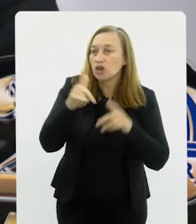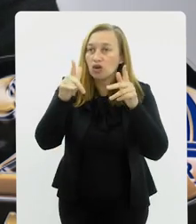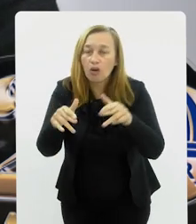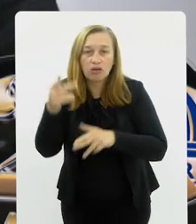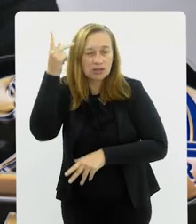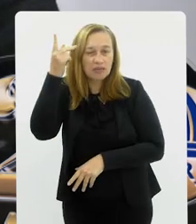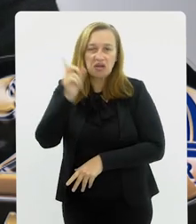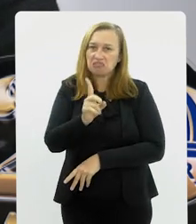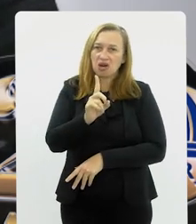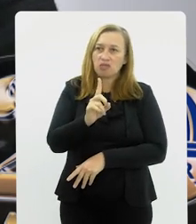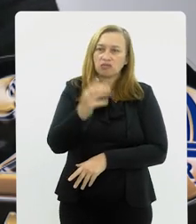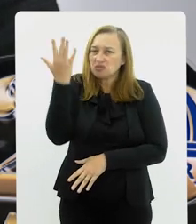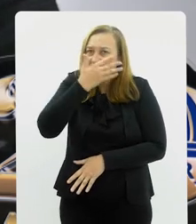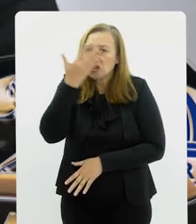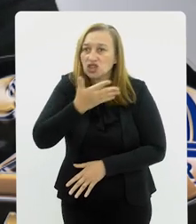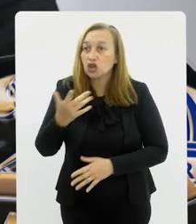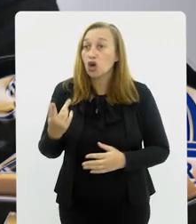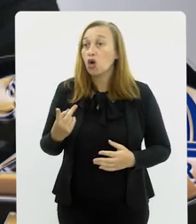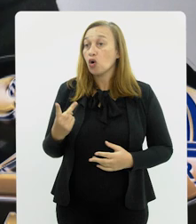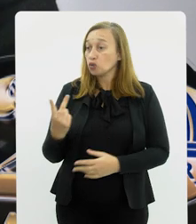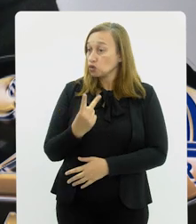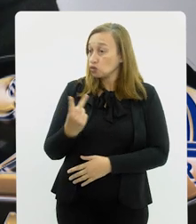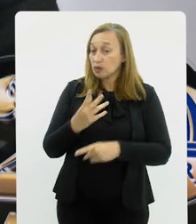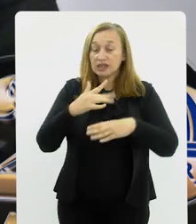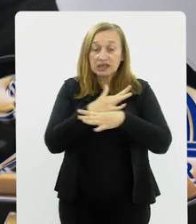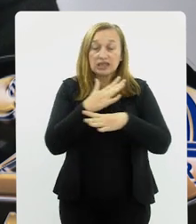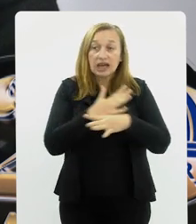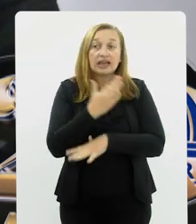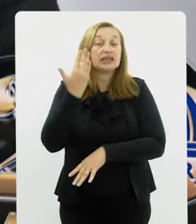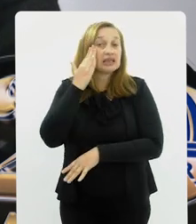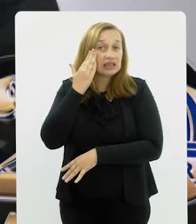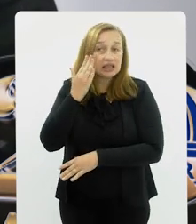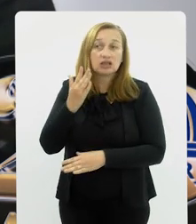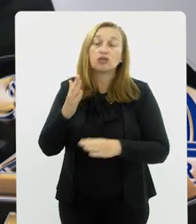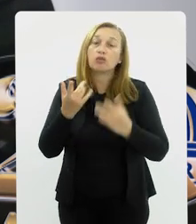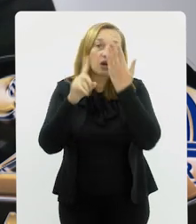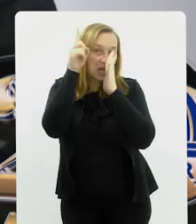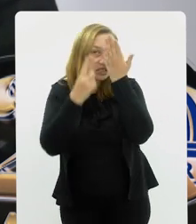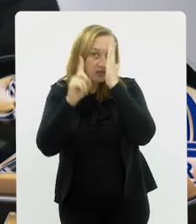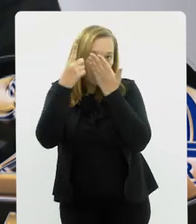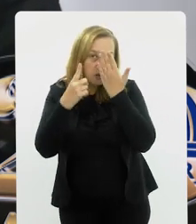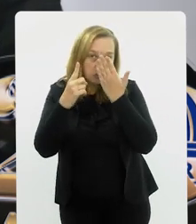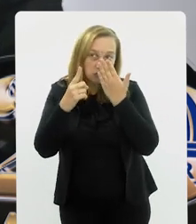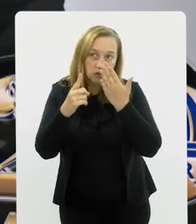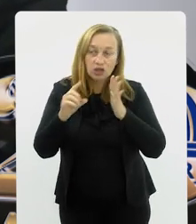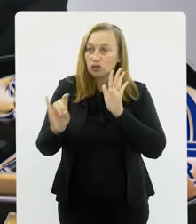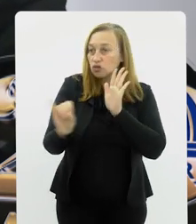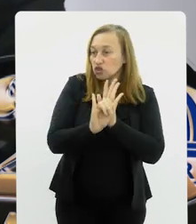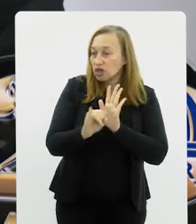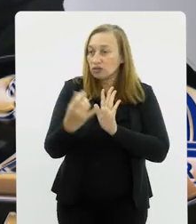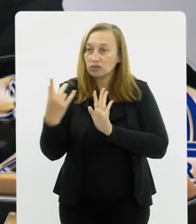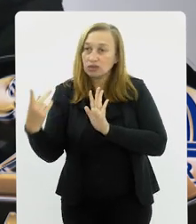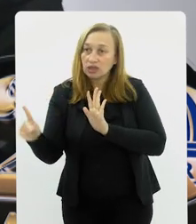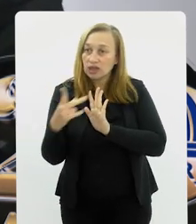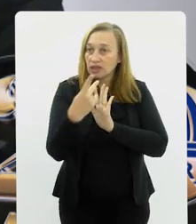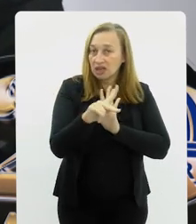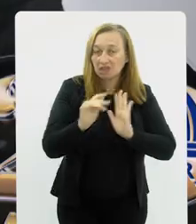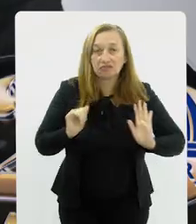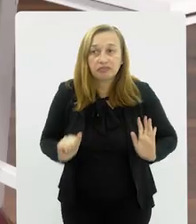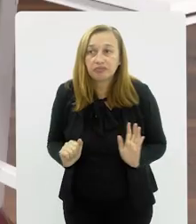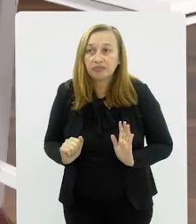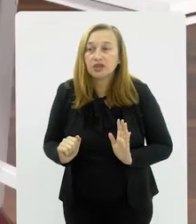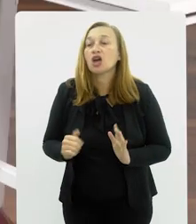que hoje os dois momentos se entendem como um carnaval, né? Do meu jeito e do seu jeito.